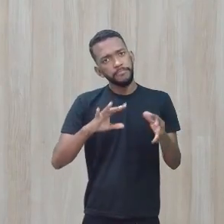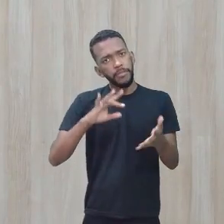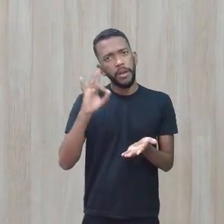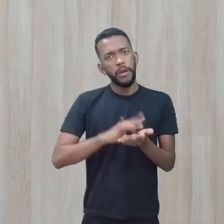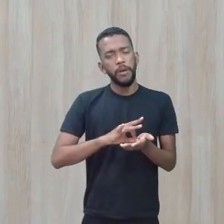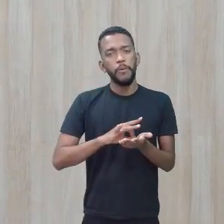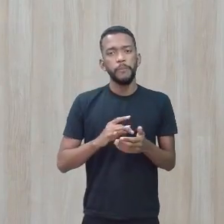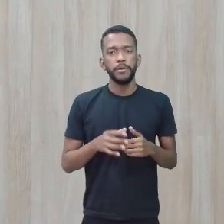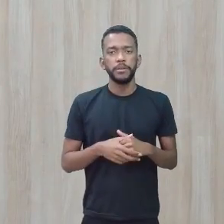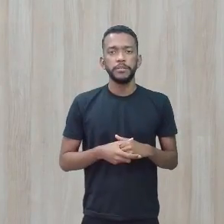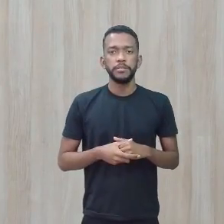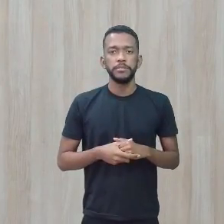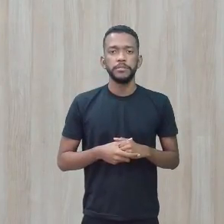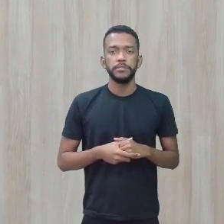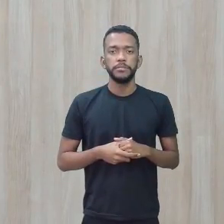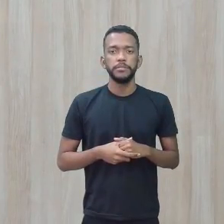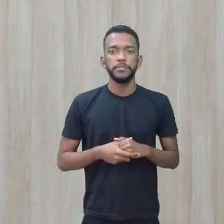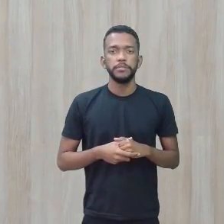realmente